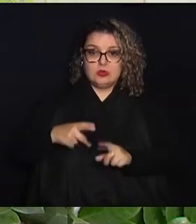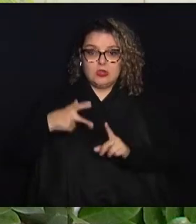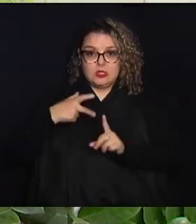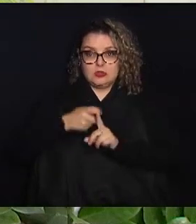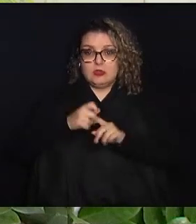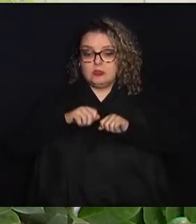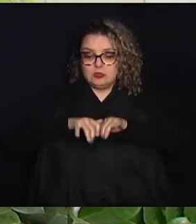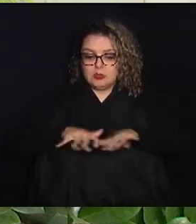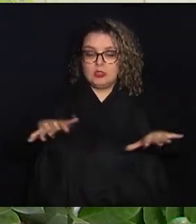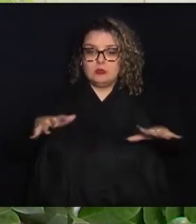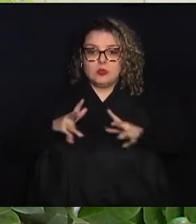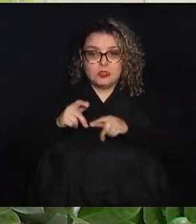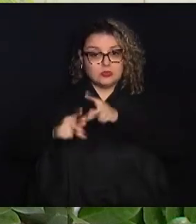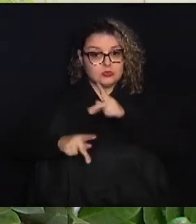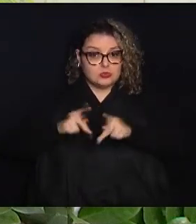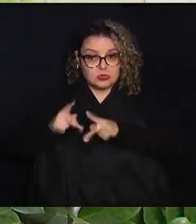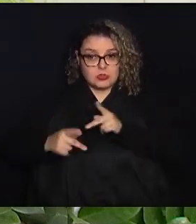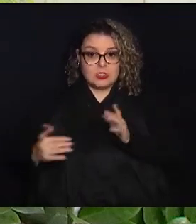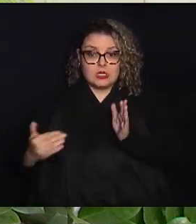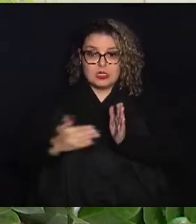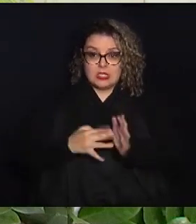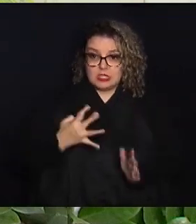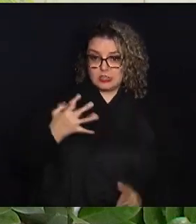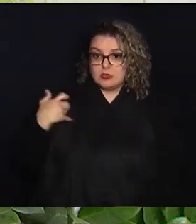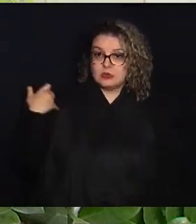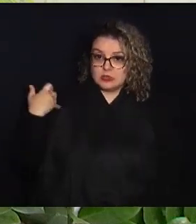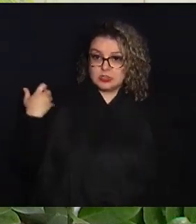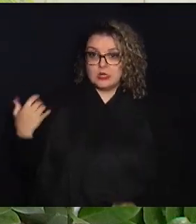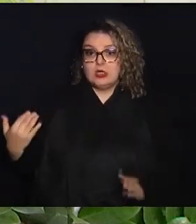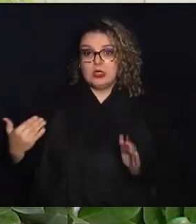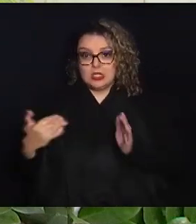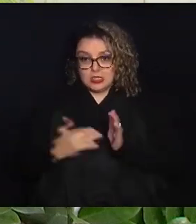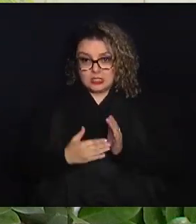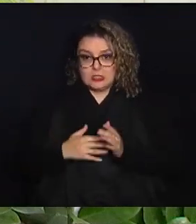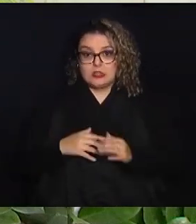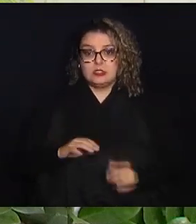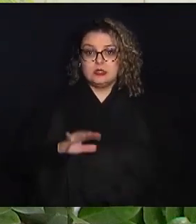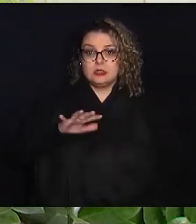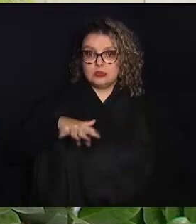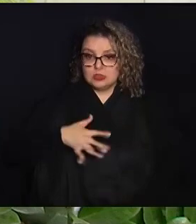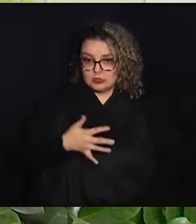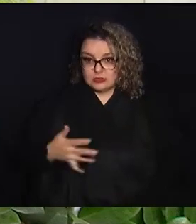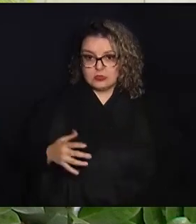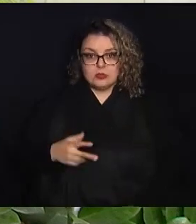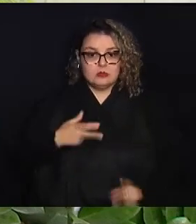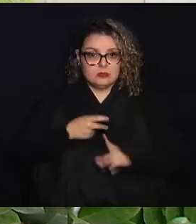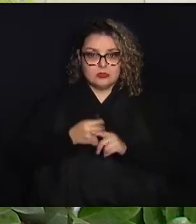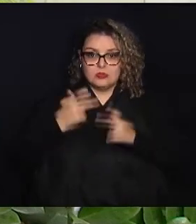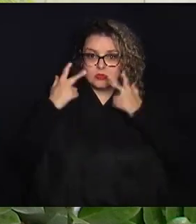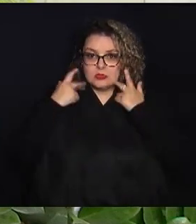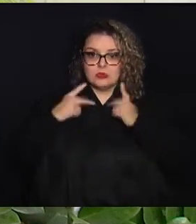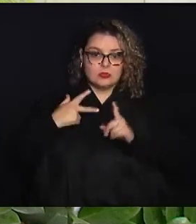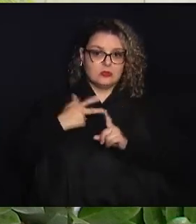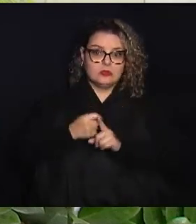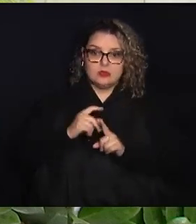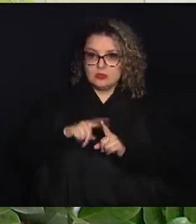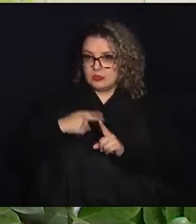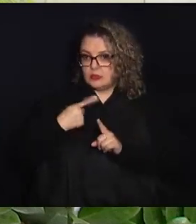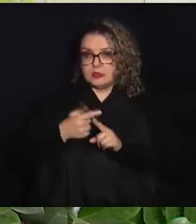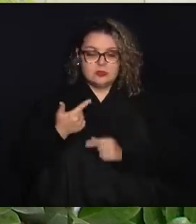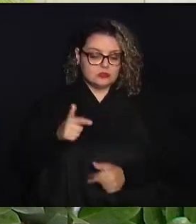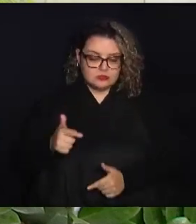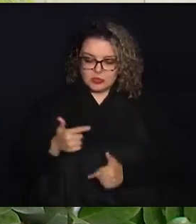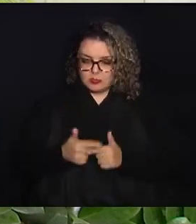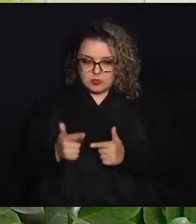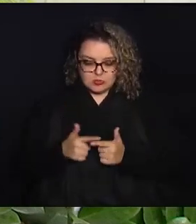neste momento vai ter essa intensificação aí para toda a população até 4 anos mesmo que tem o esquema vacinal em dia tá então